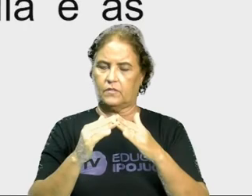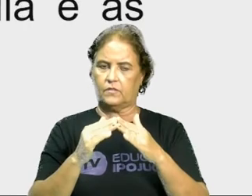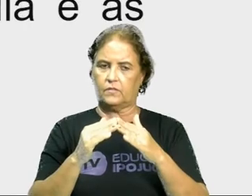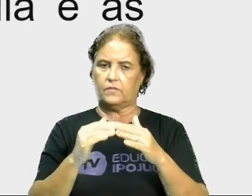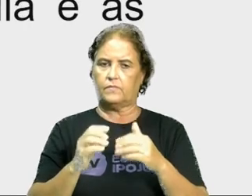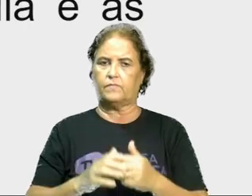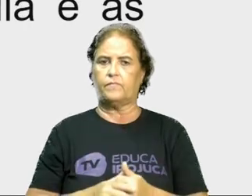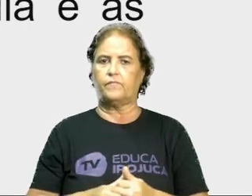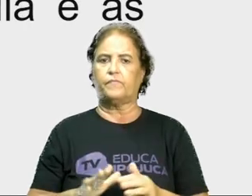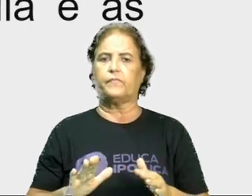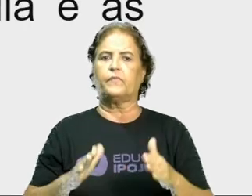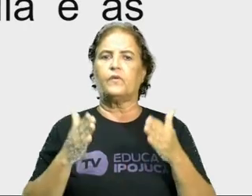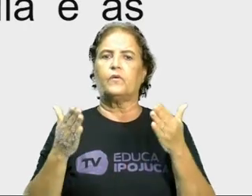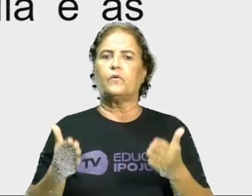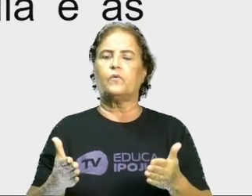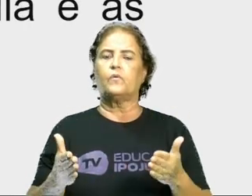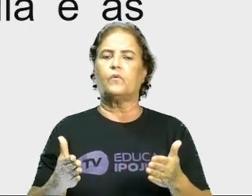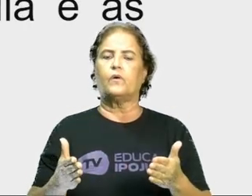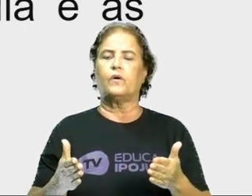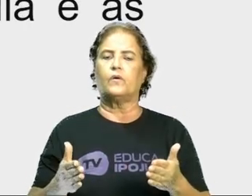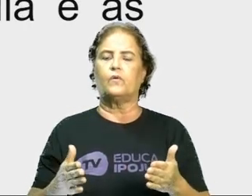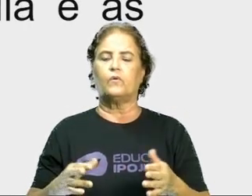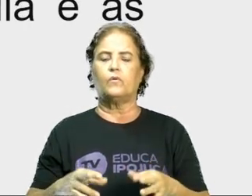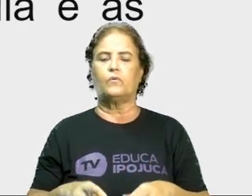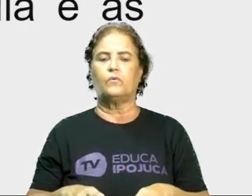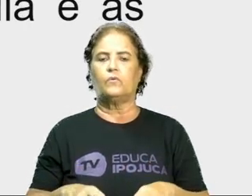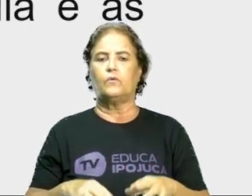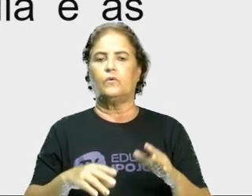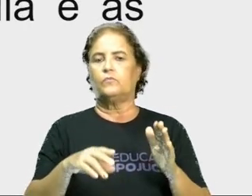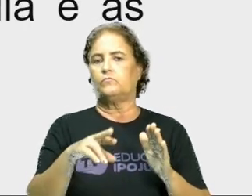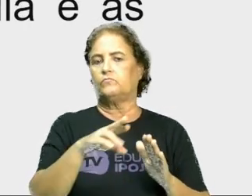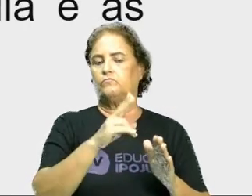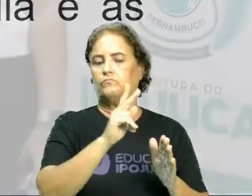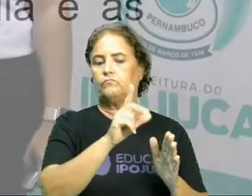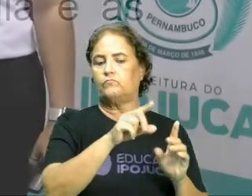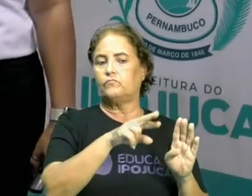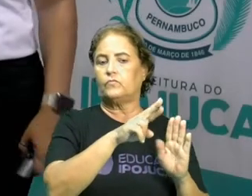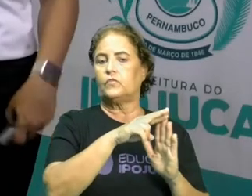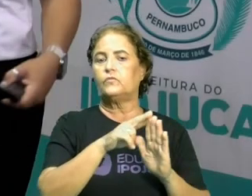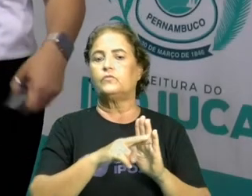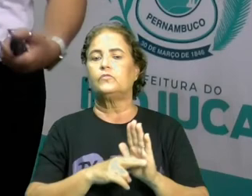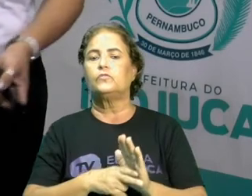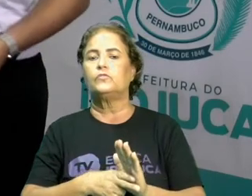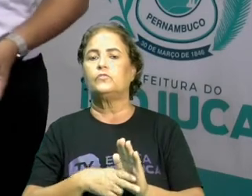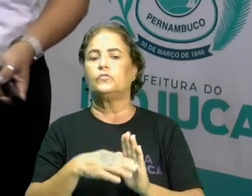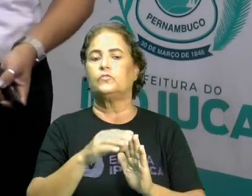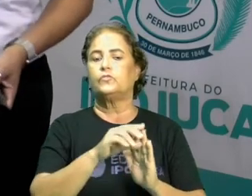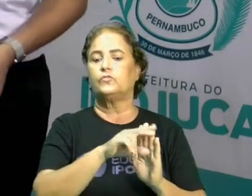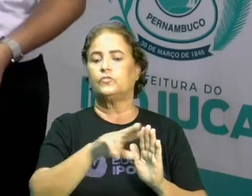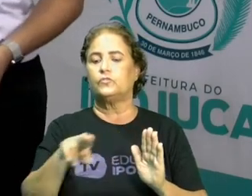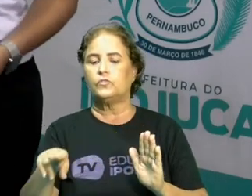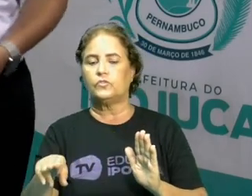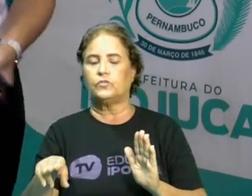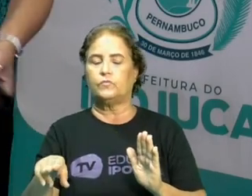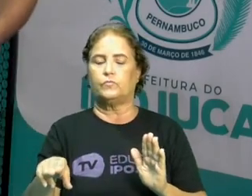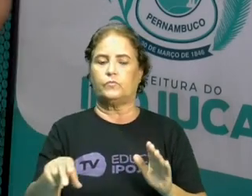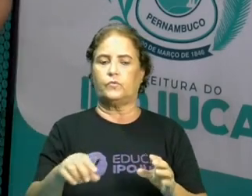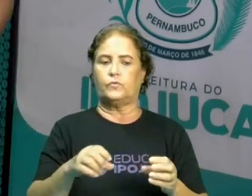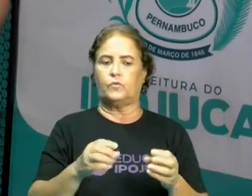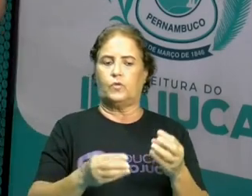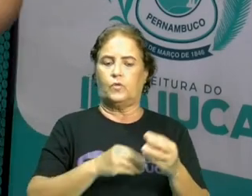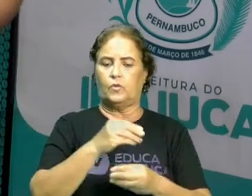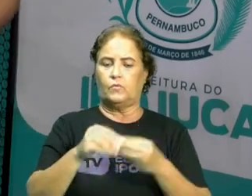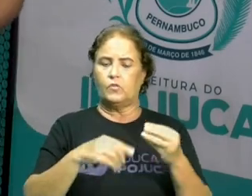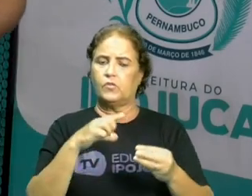Então, quais são os tipos de separação de mistura que você usa no seu dia a dia? Então, nas coisas que você faz no seu dia a dia e